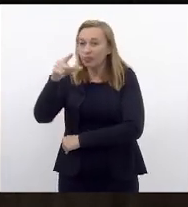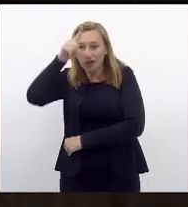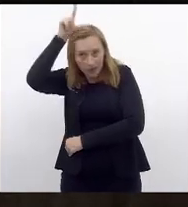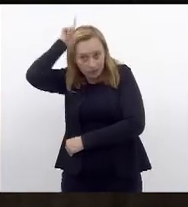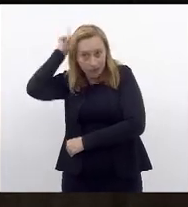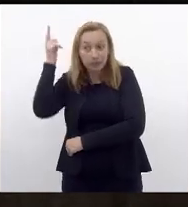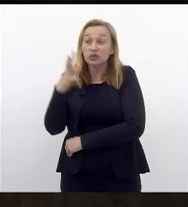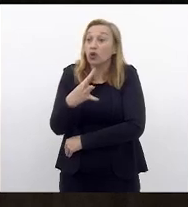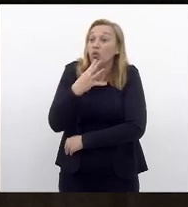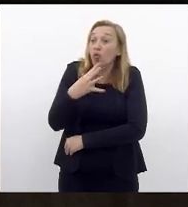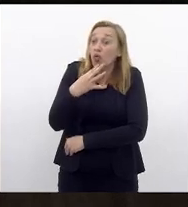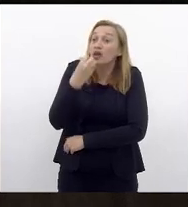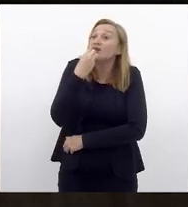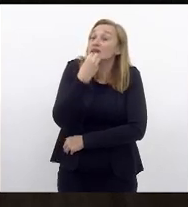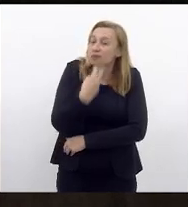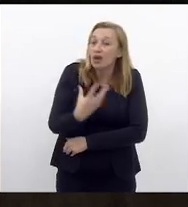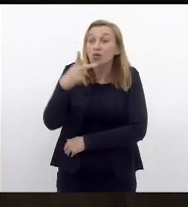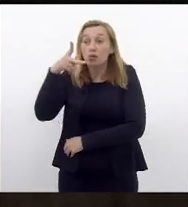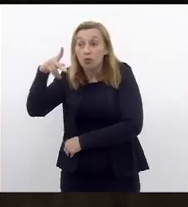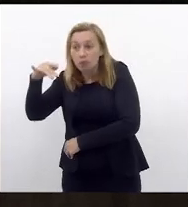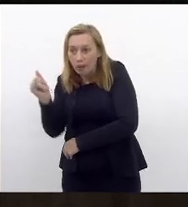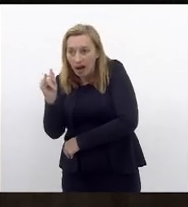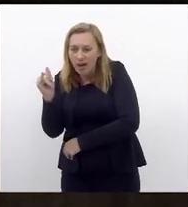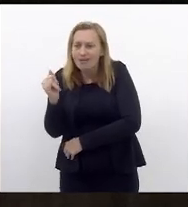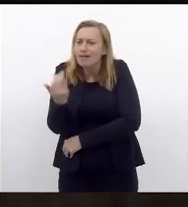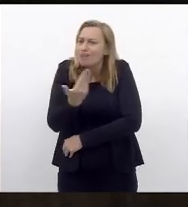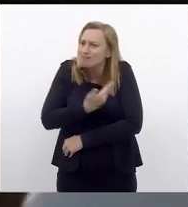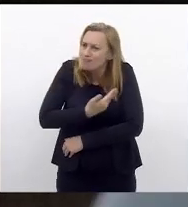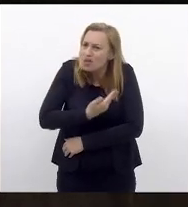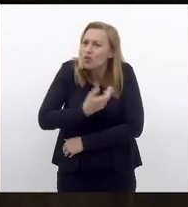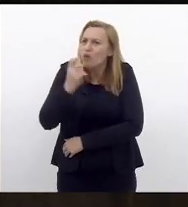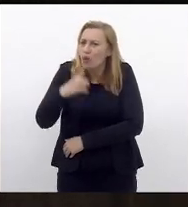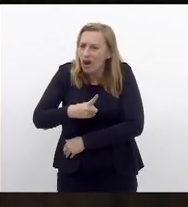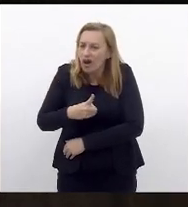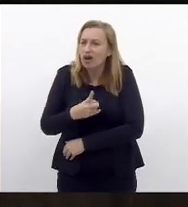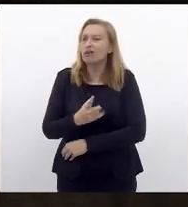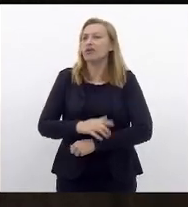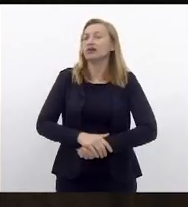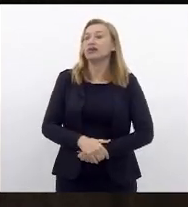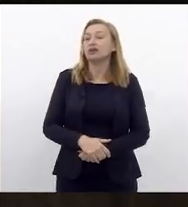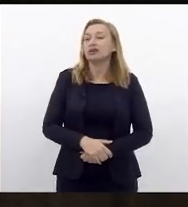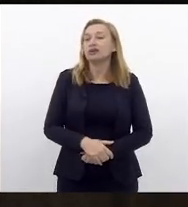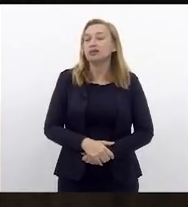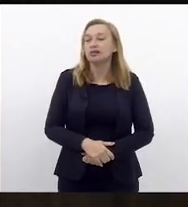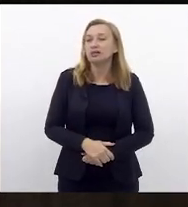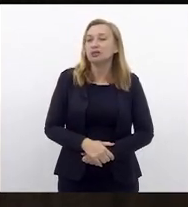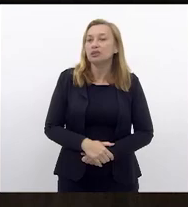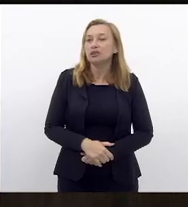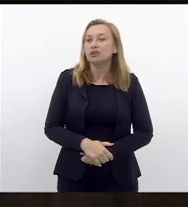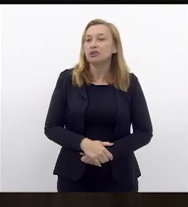que conhece muito, o pai é muito amigo do Luiz Paulo Corrêa da Rocha. E